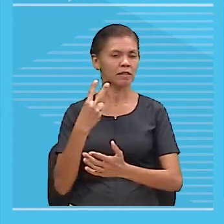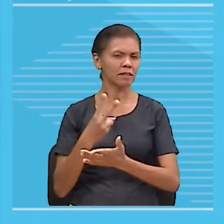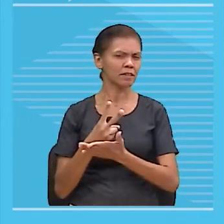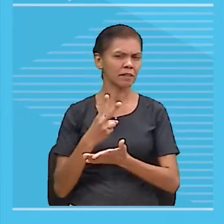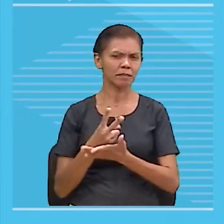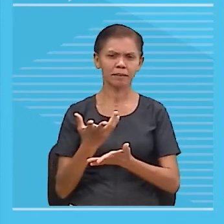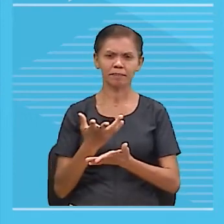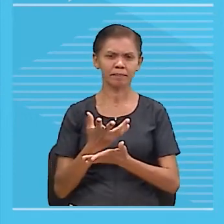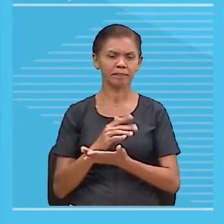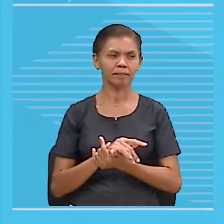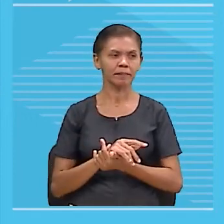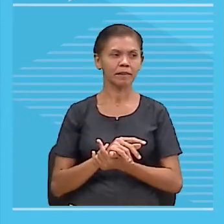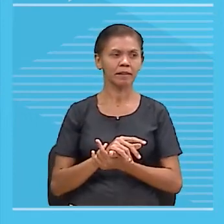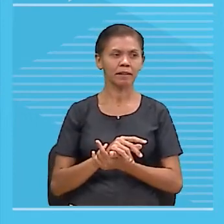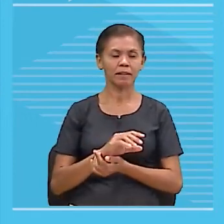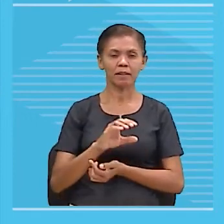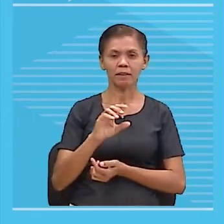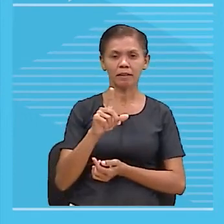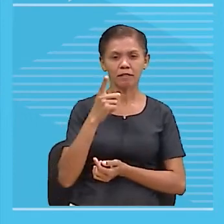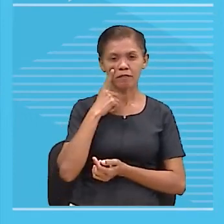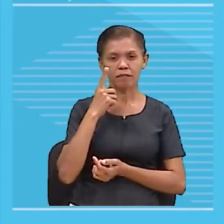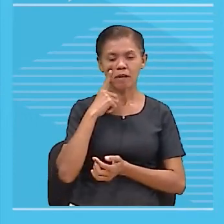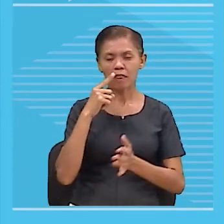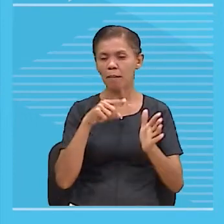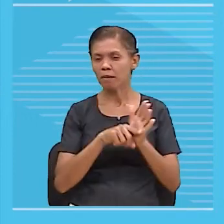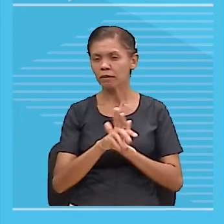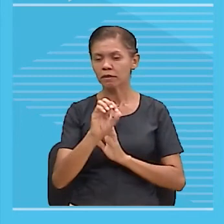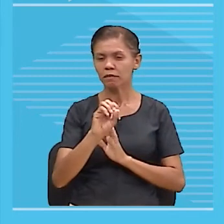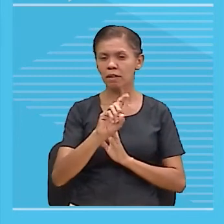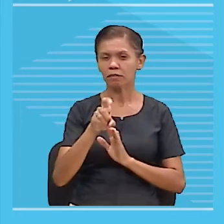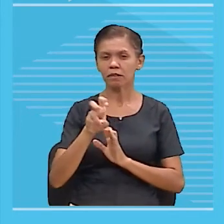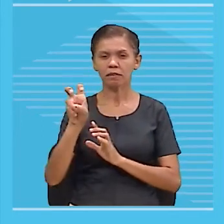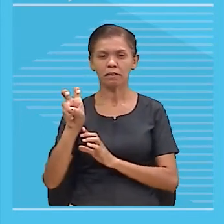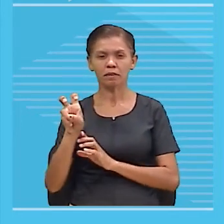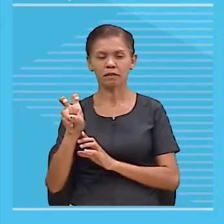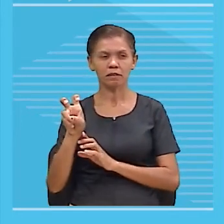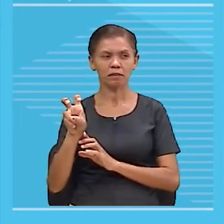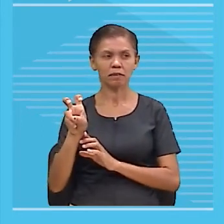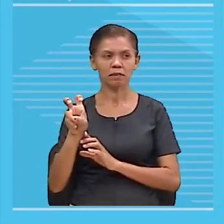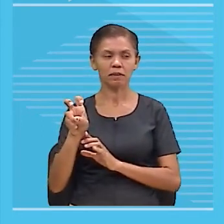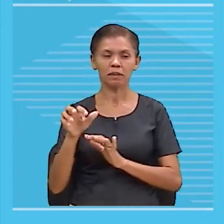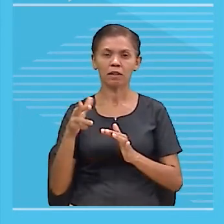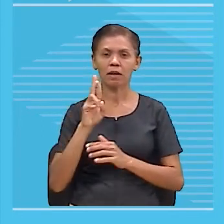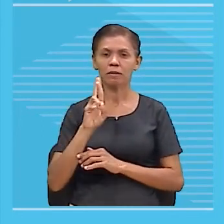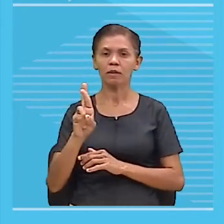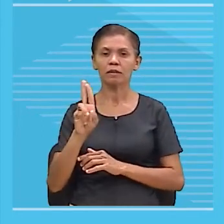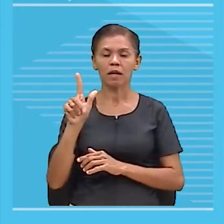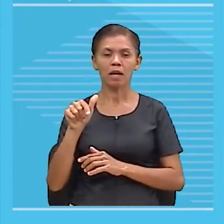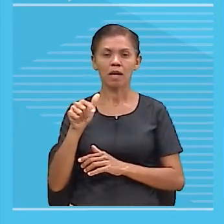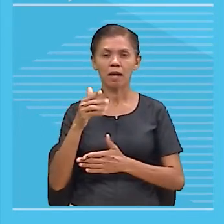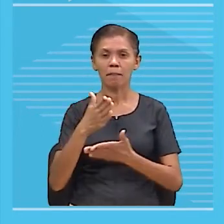é multiplicado por 0,5, o resultado dessa operação é a metade do